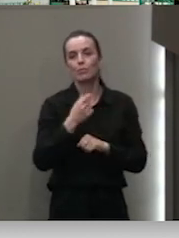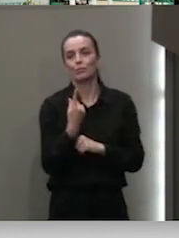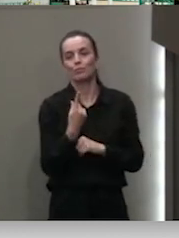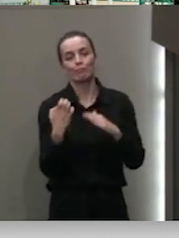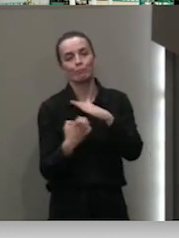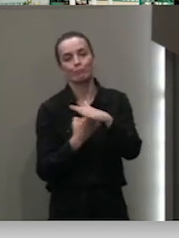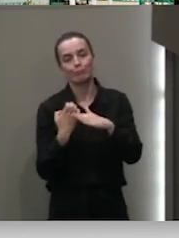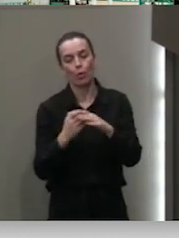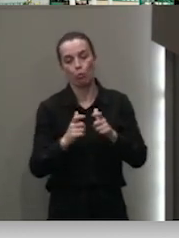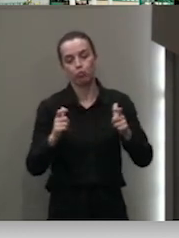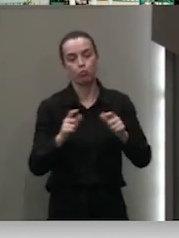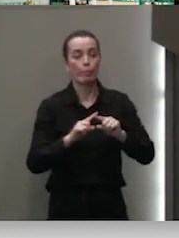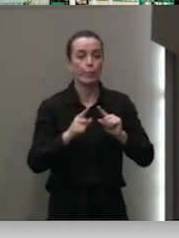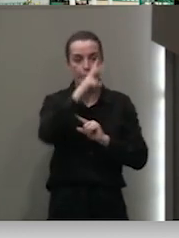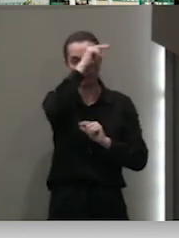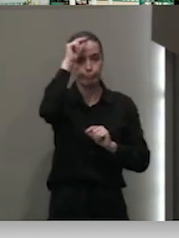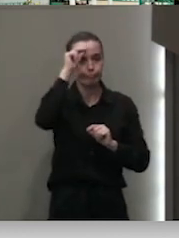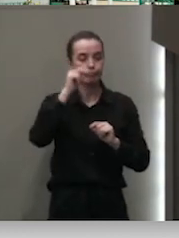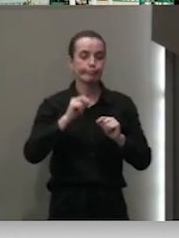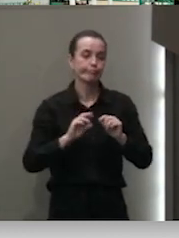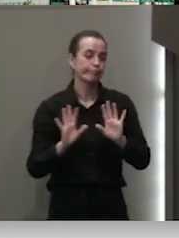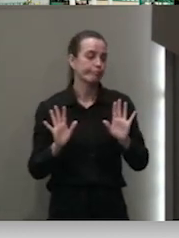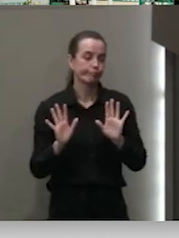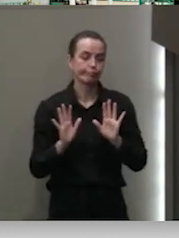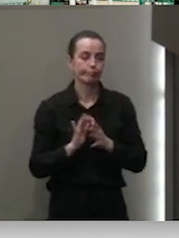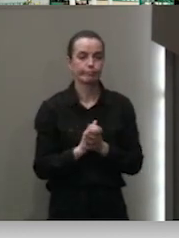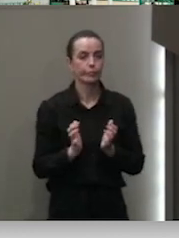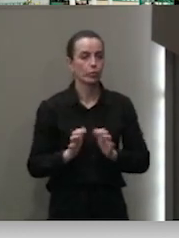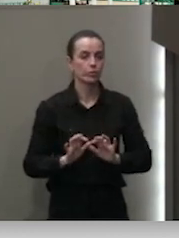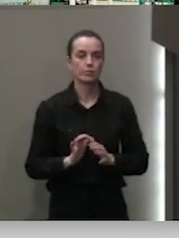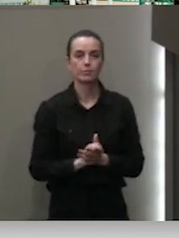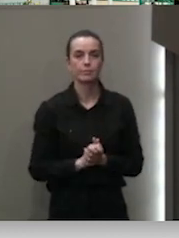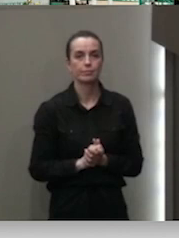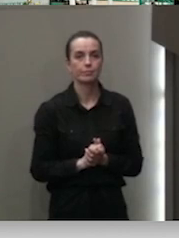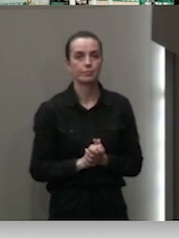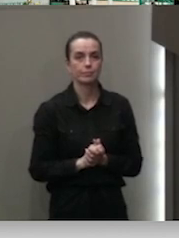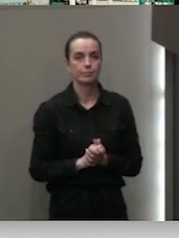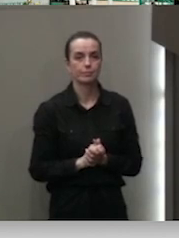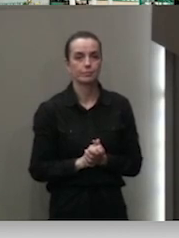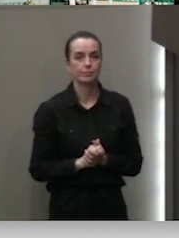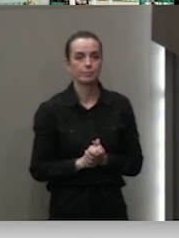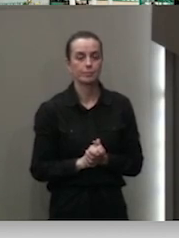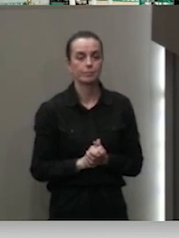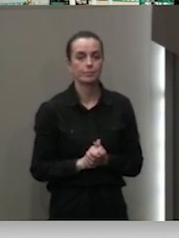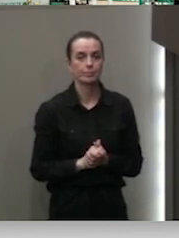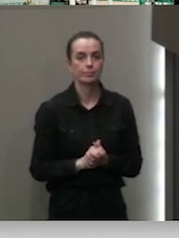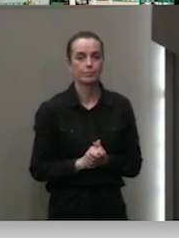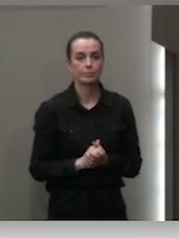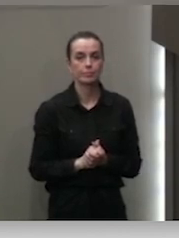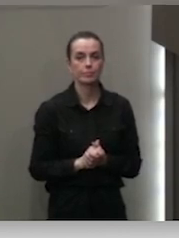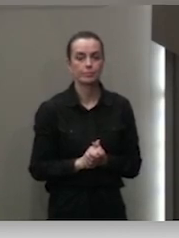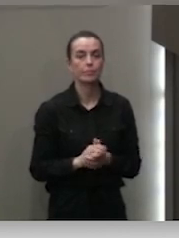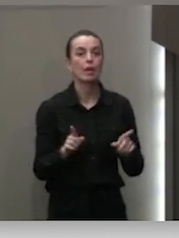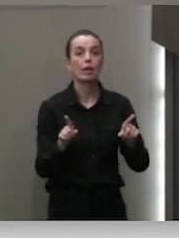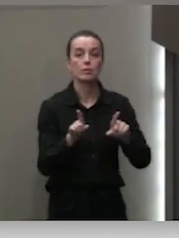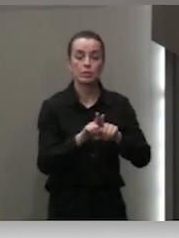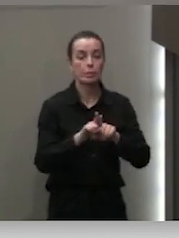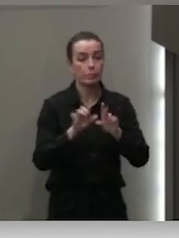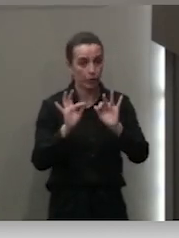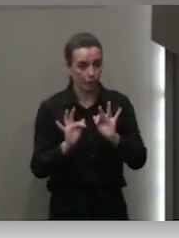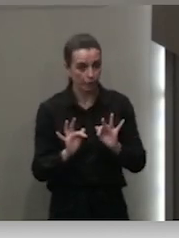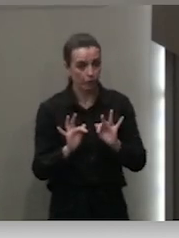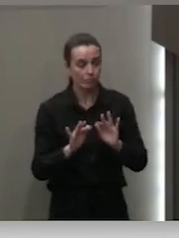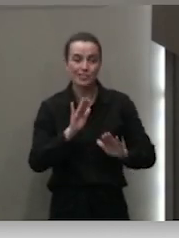município Infelizmente o prefeito resolveu vetar e por fim mais e talvez a mais importante